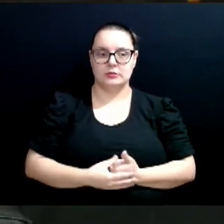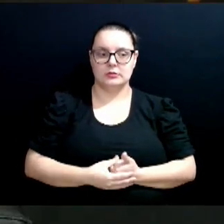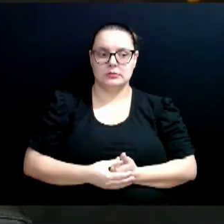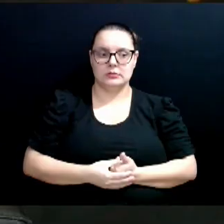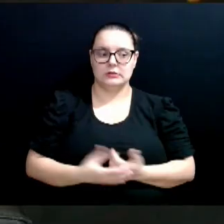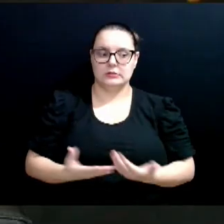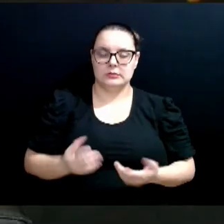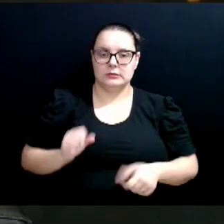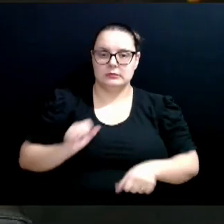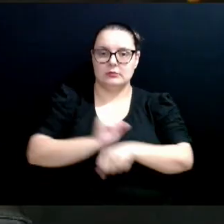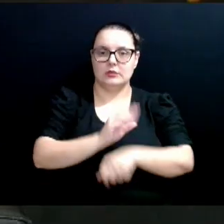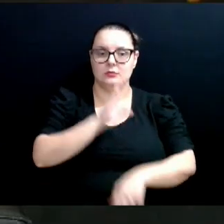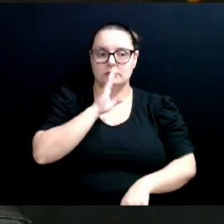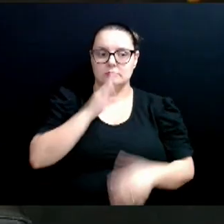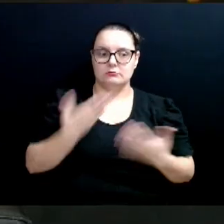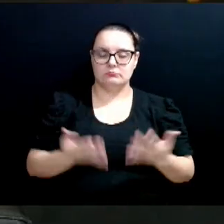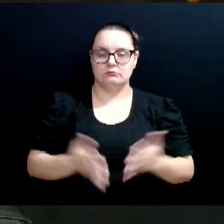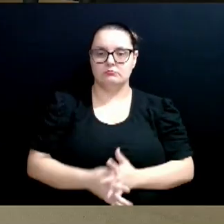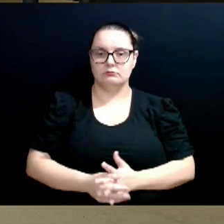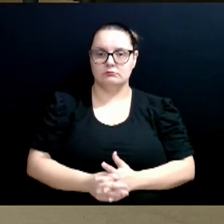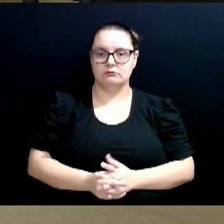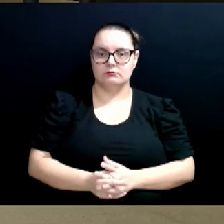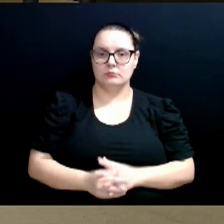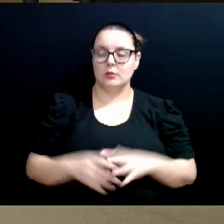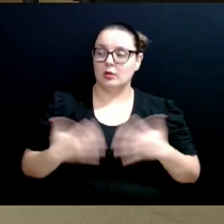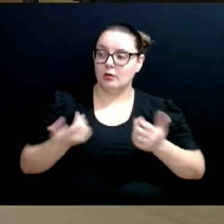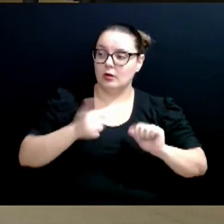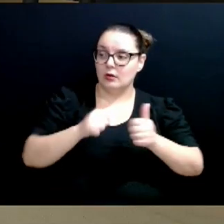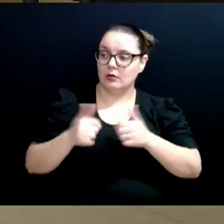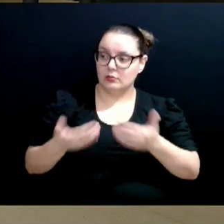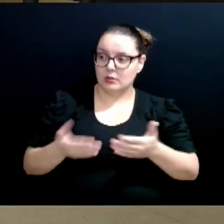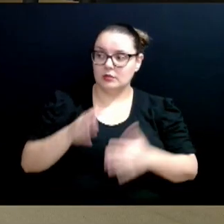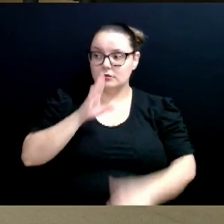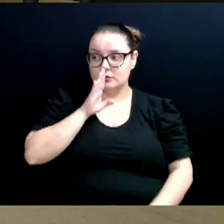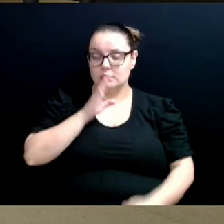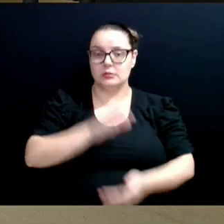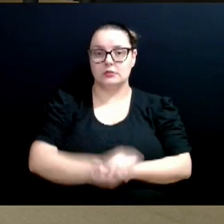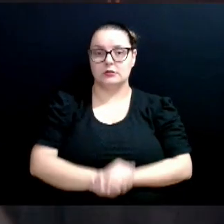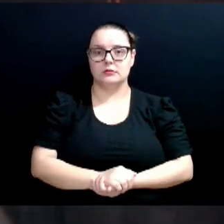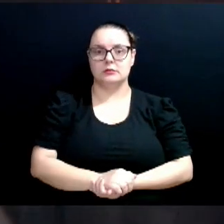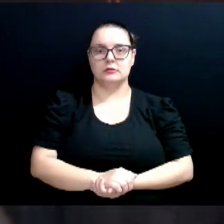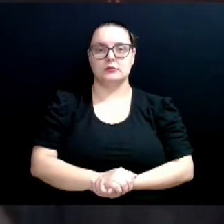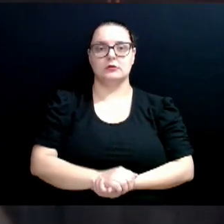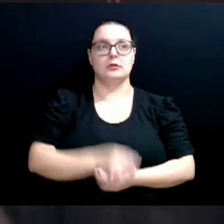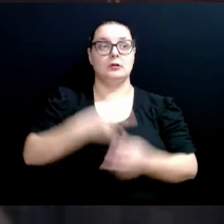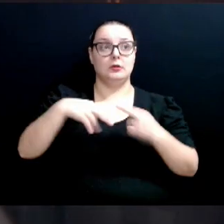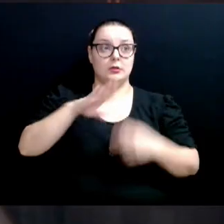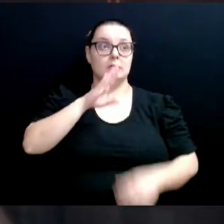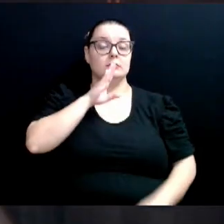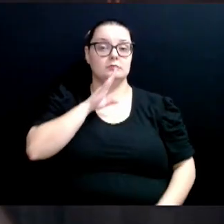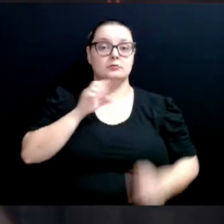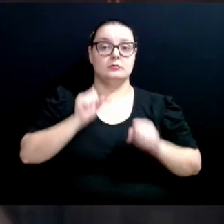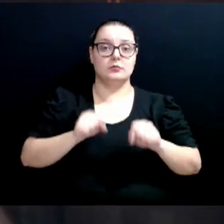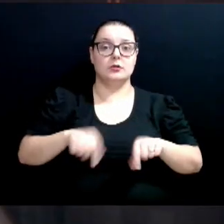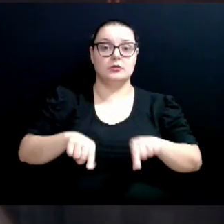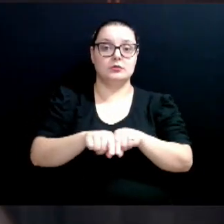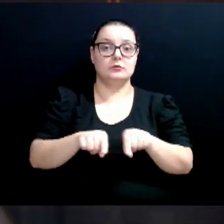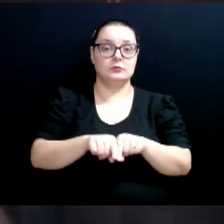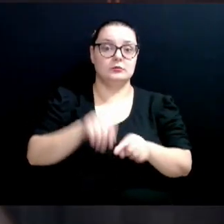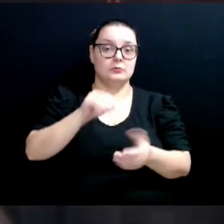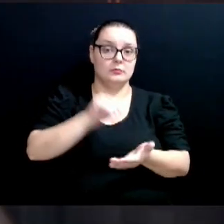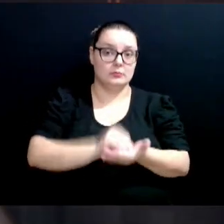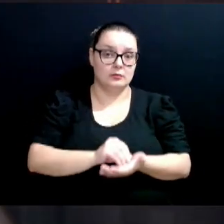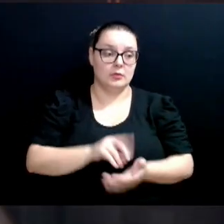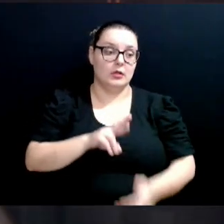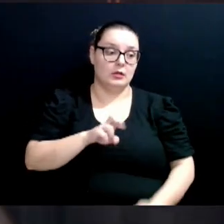silencia. Qual é a sua avaliação sobre esse silêncio? A questão do silêncio, ela pode vir também por uma falta de repertório de como